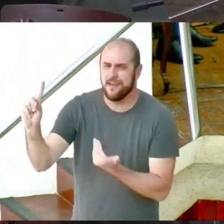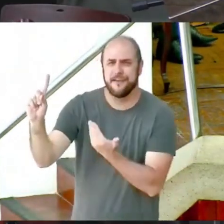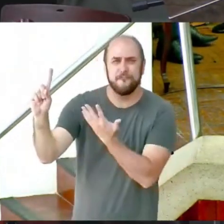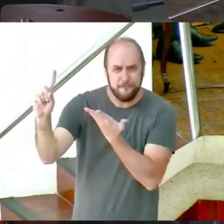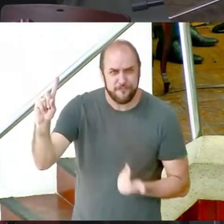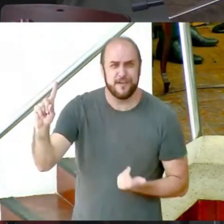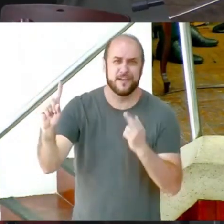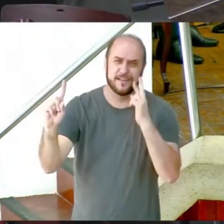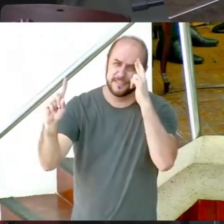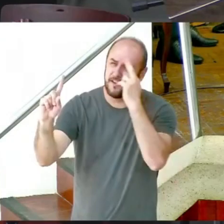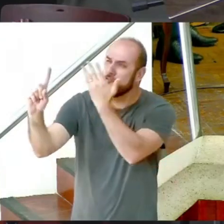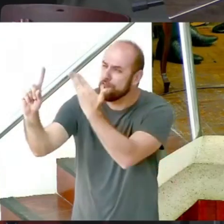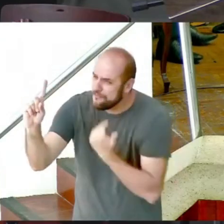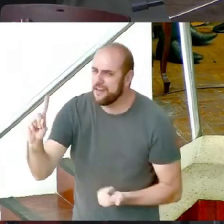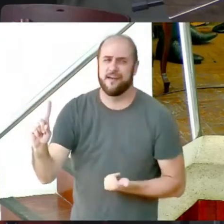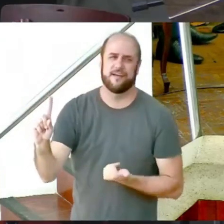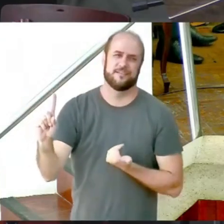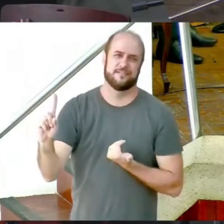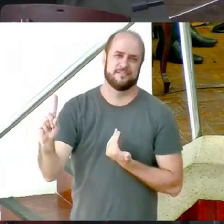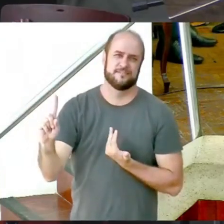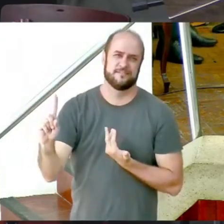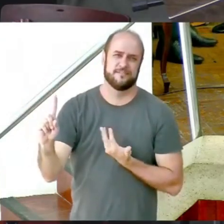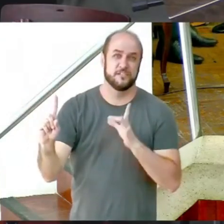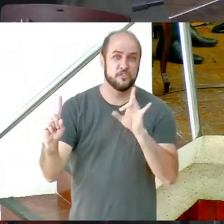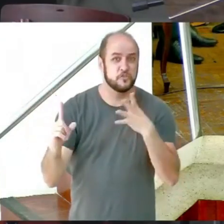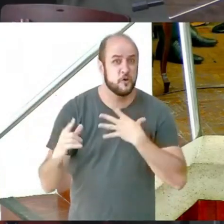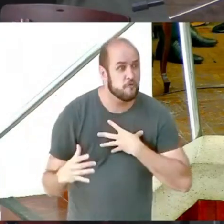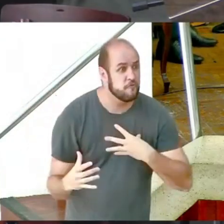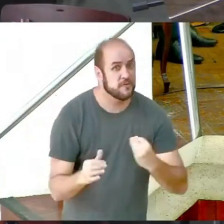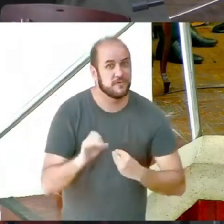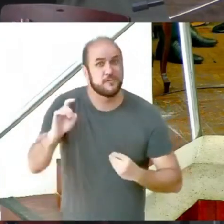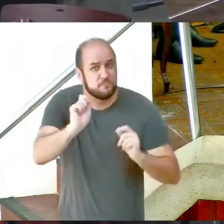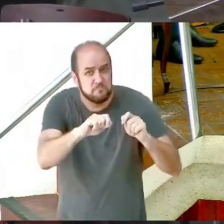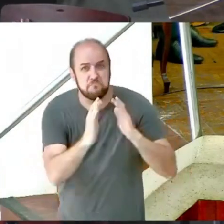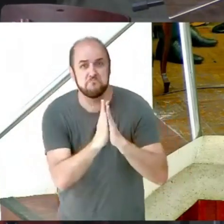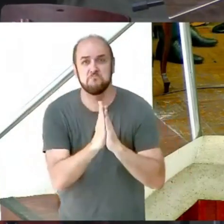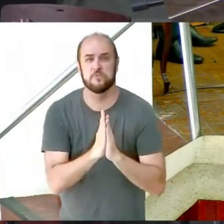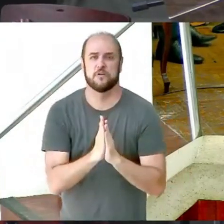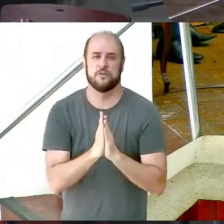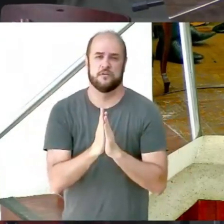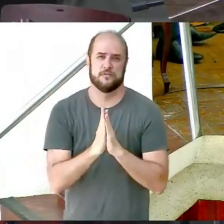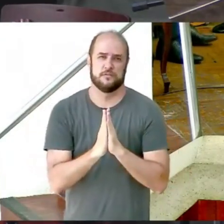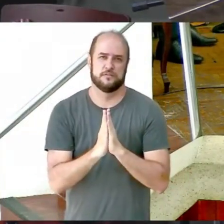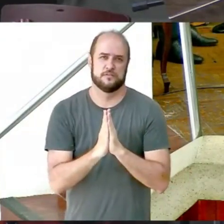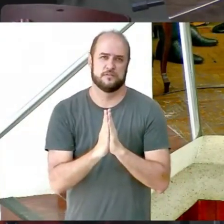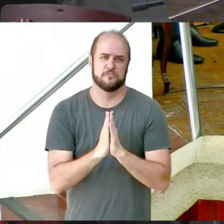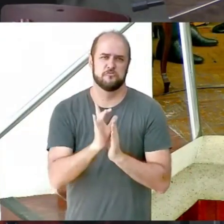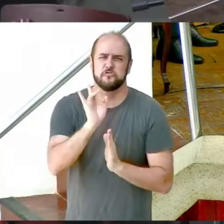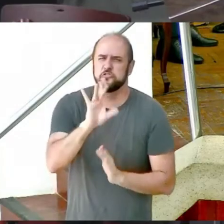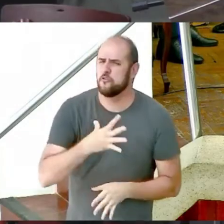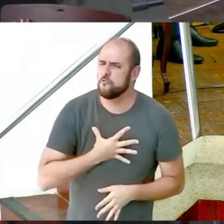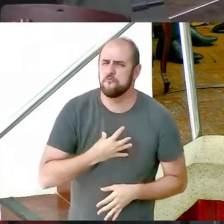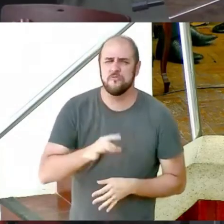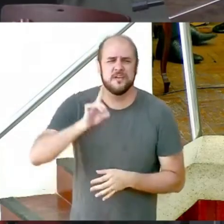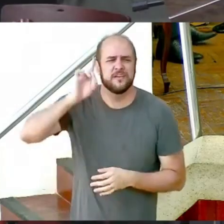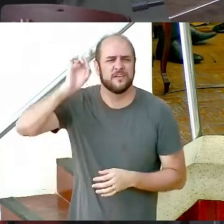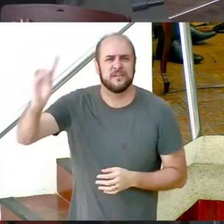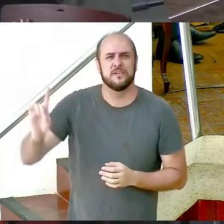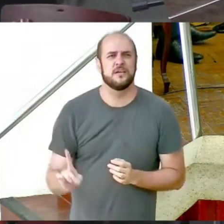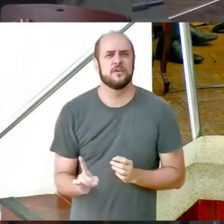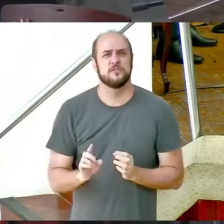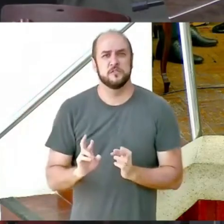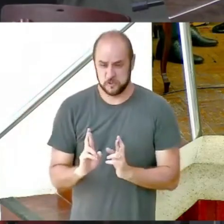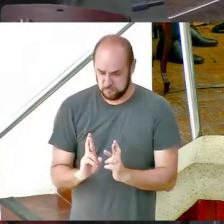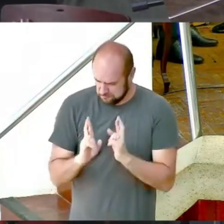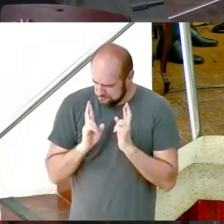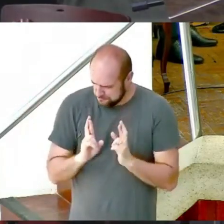Jesus. Somente os filhos de Deus podem fazer essa oração. Somente os filhos de Deus esperam